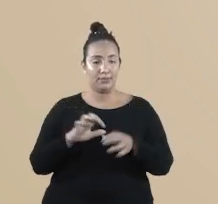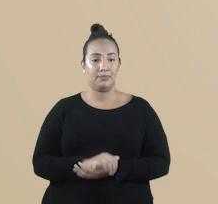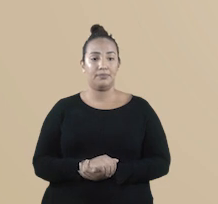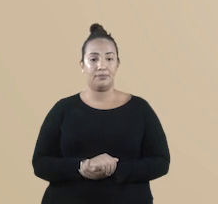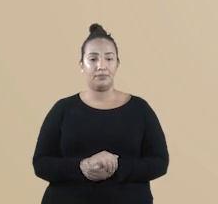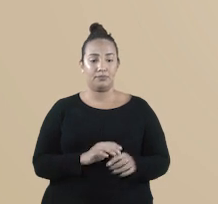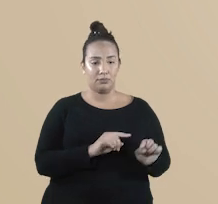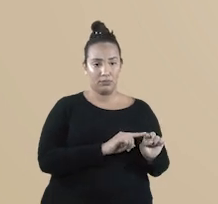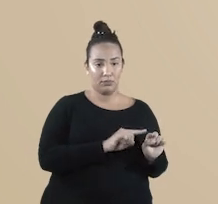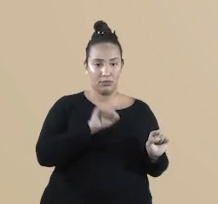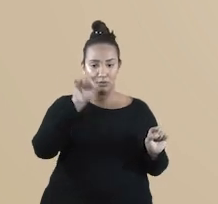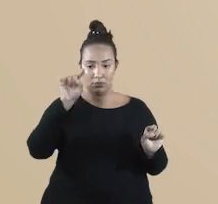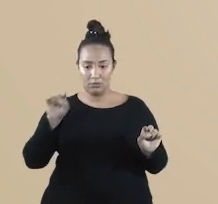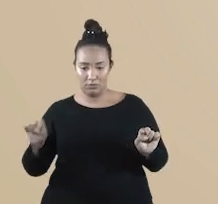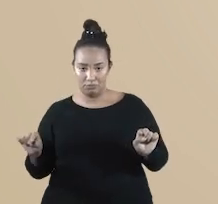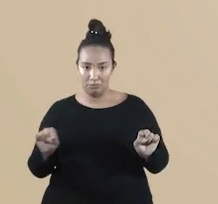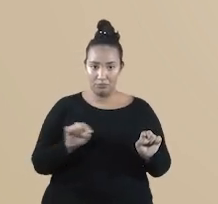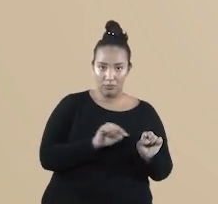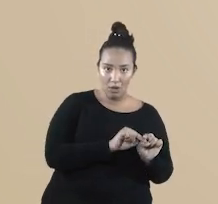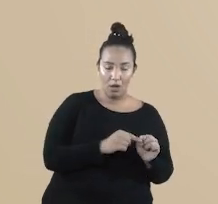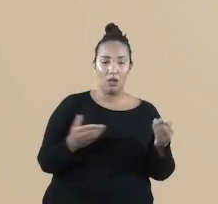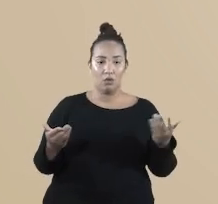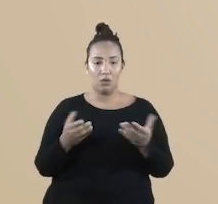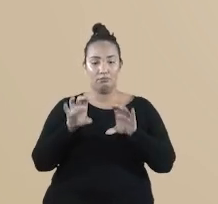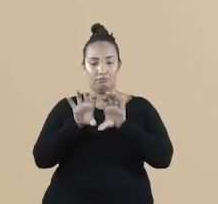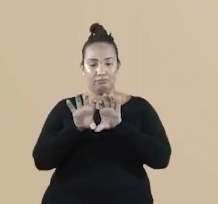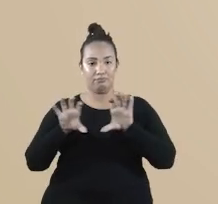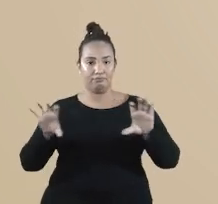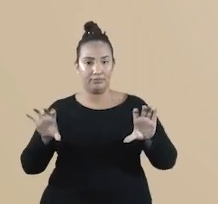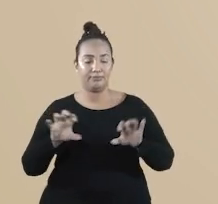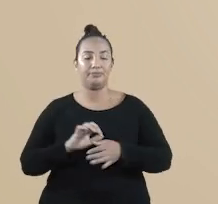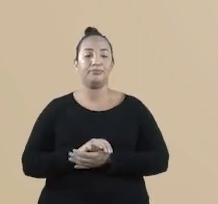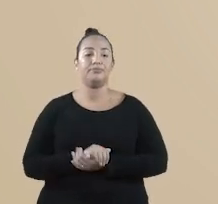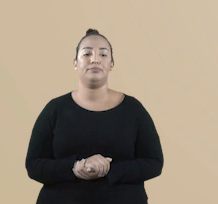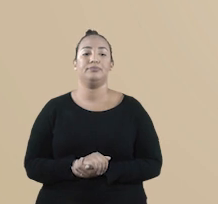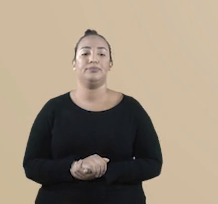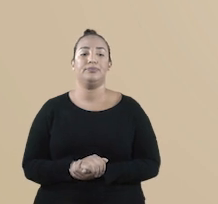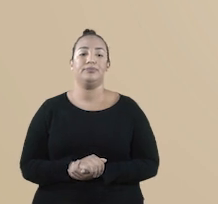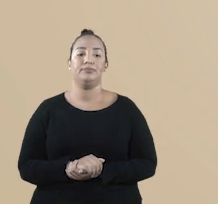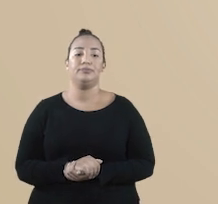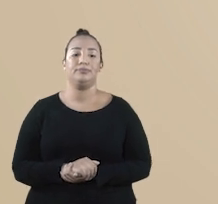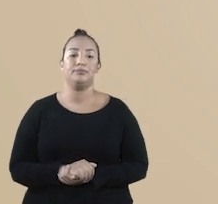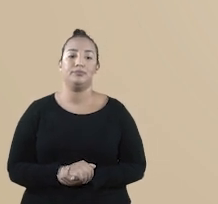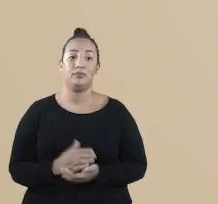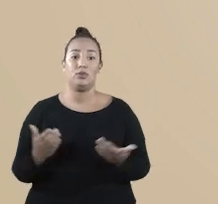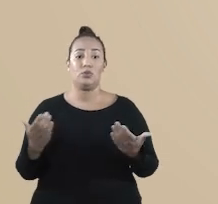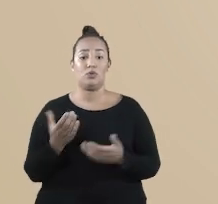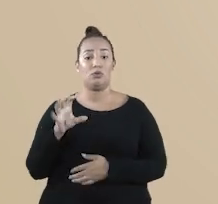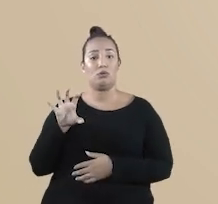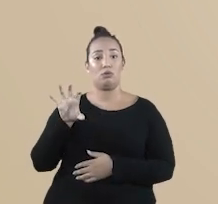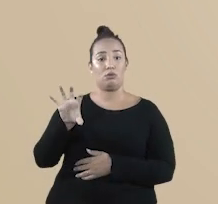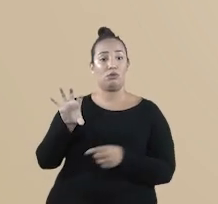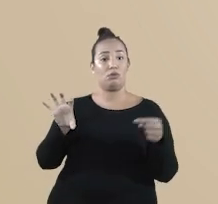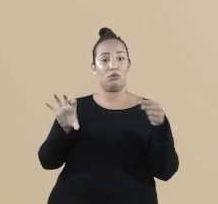ok? Desse triângulo grande, eu separei os 2 triângulos menores. Vamos posicionar o triângulo